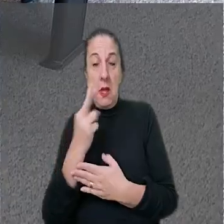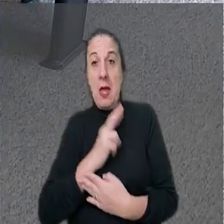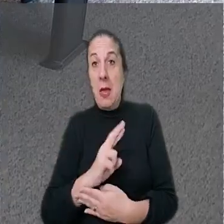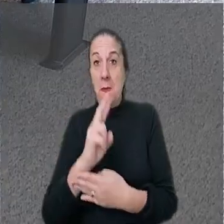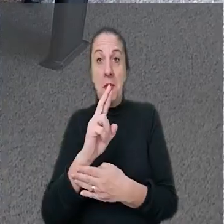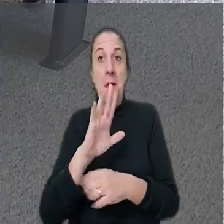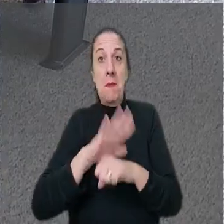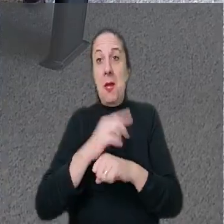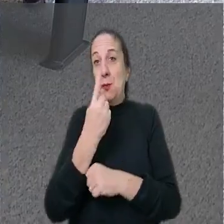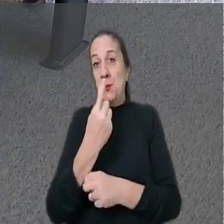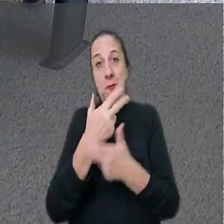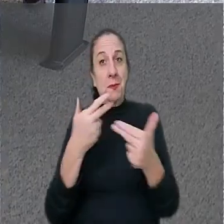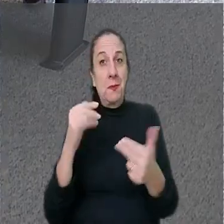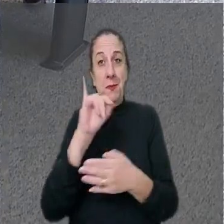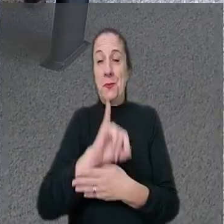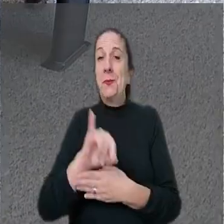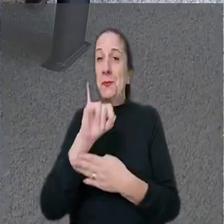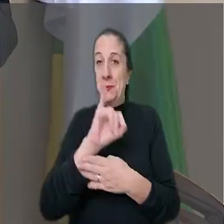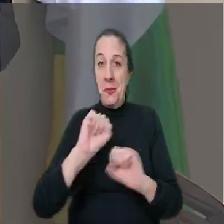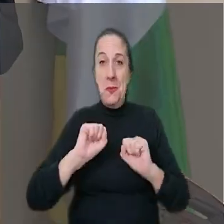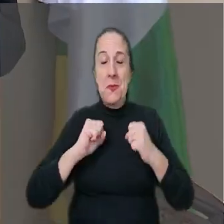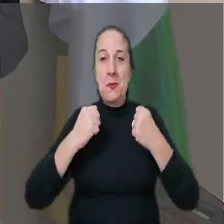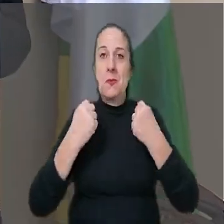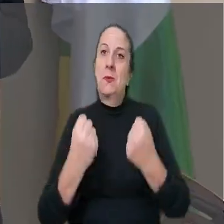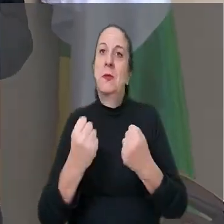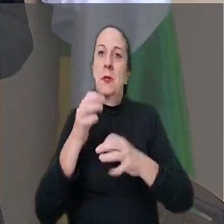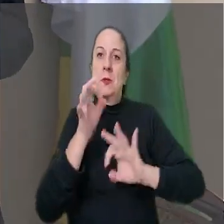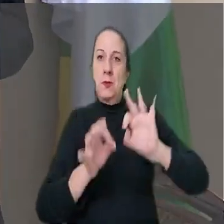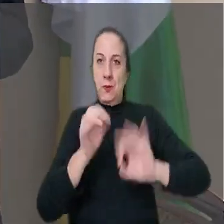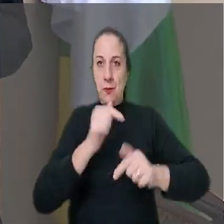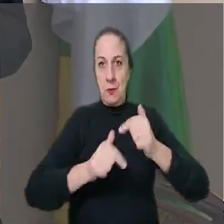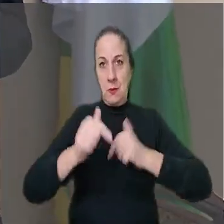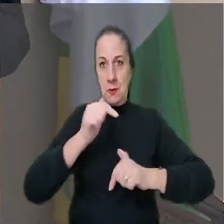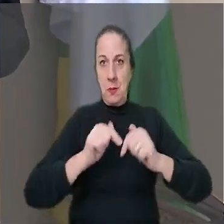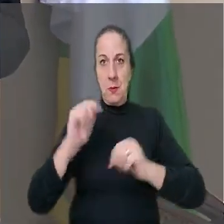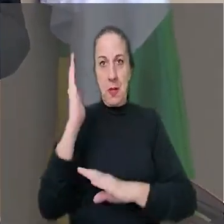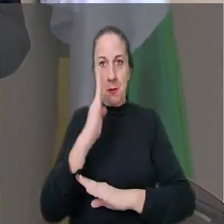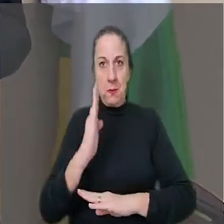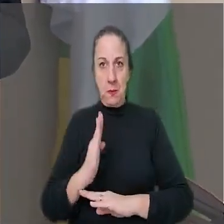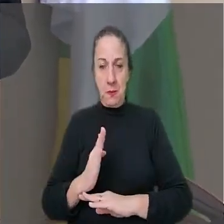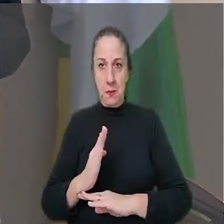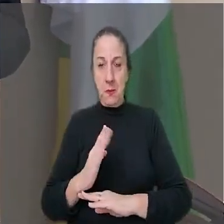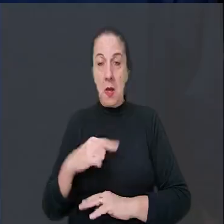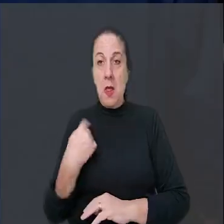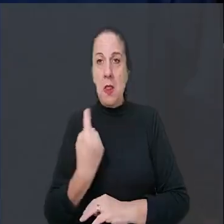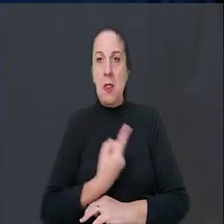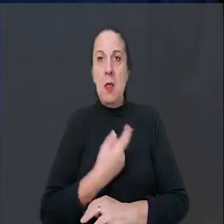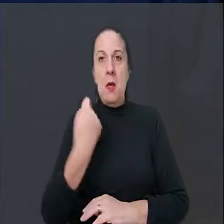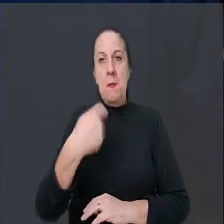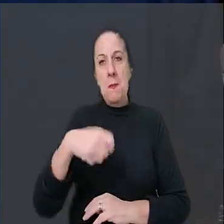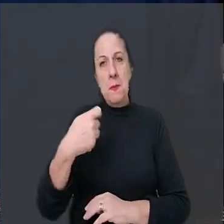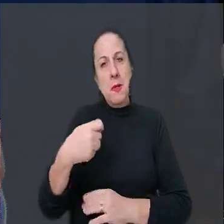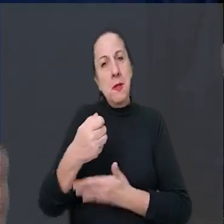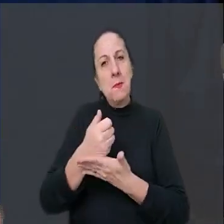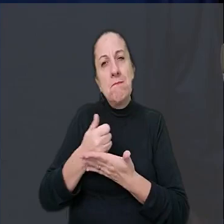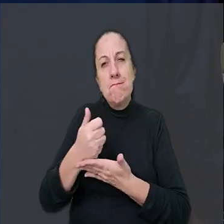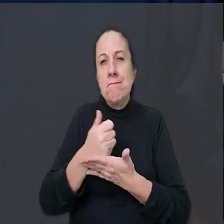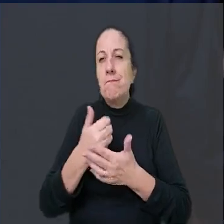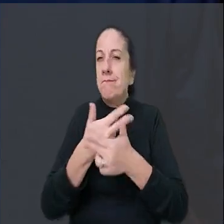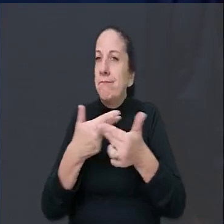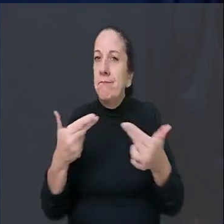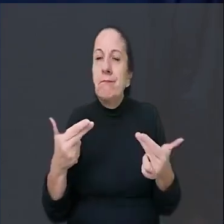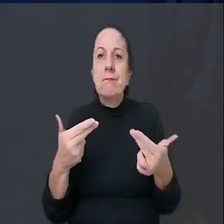e representa mais um passo importante para o fortalecimento da Justiça do Trabalho no Brasil. Nós precisamos nos